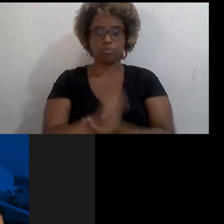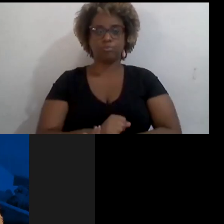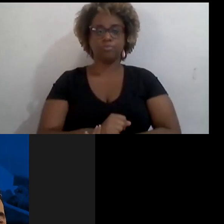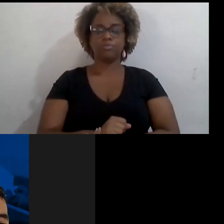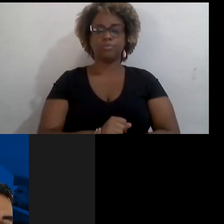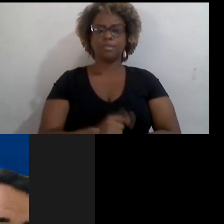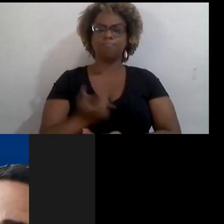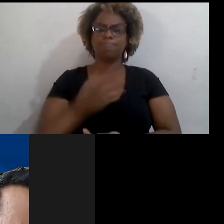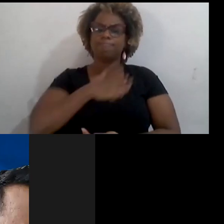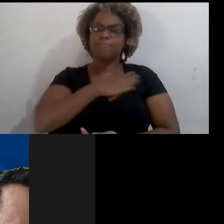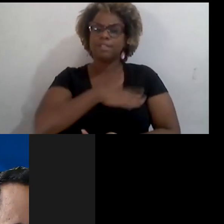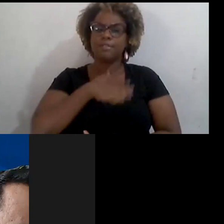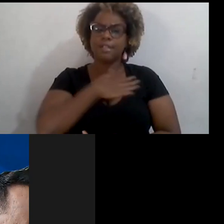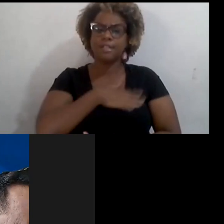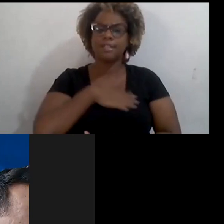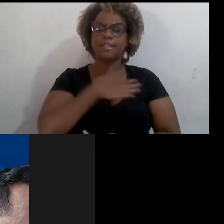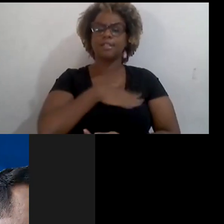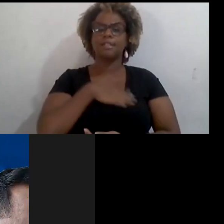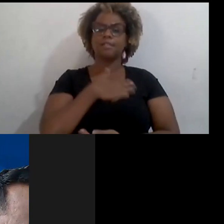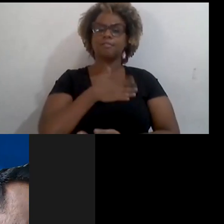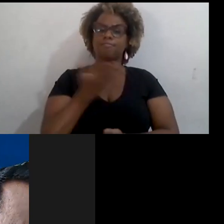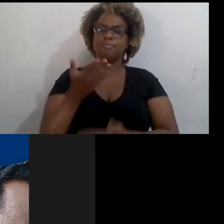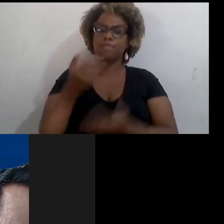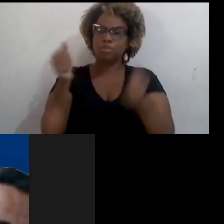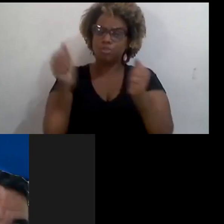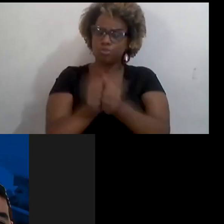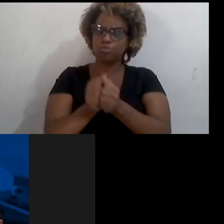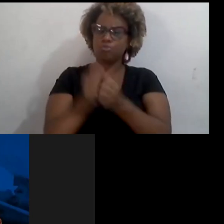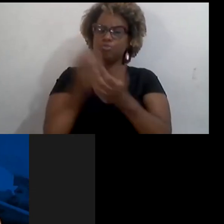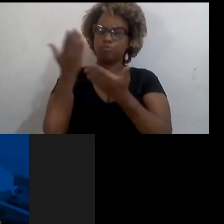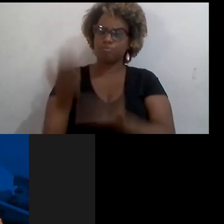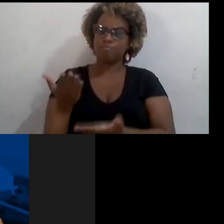uma satisfação muito grande contar com a presença dele naquela ocasião.